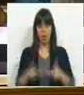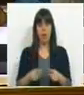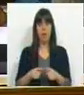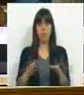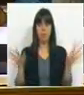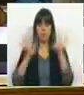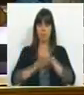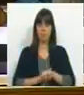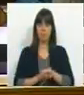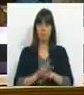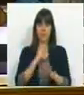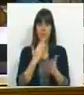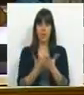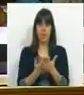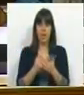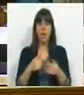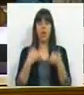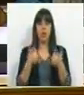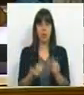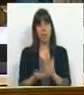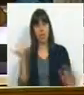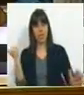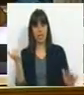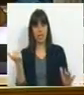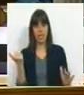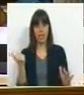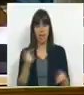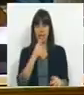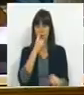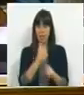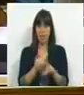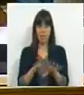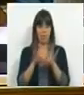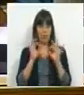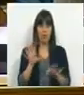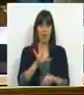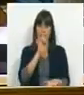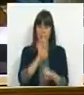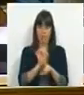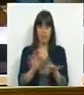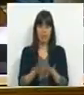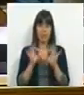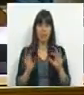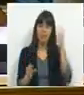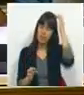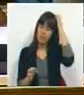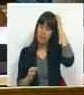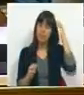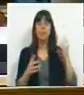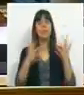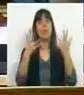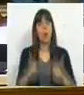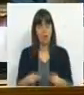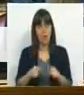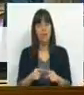que ilude, que dá e a seguir tira com a mesma, da mesma forma. É um